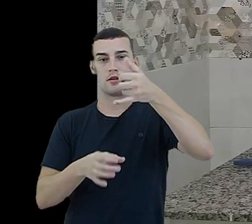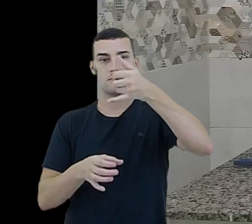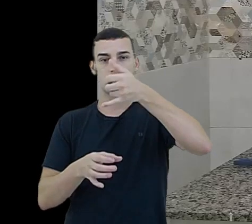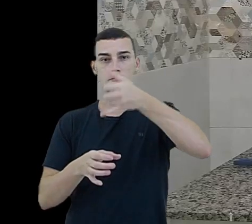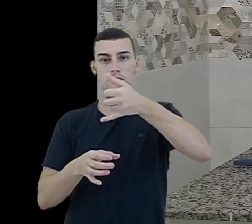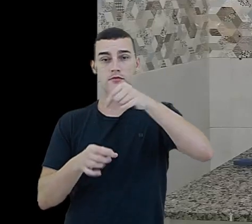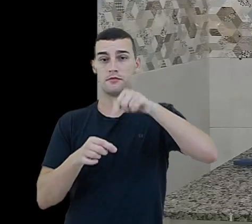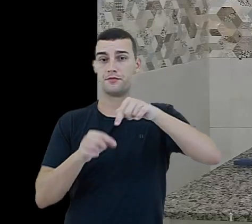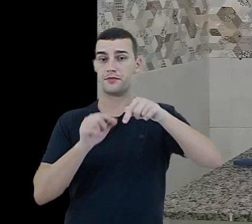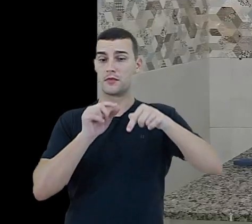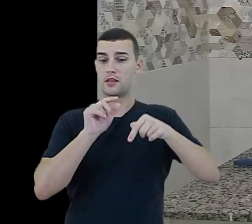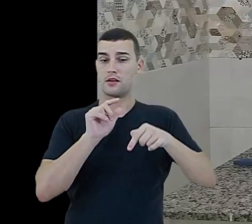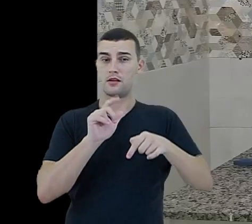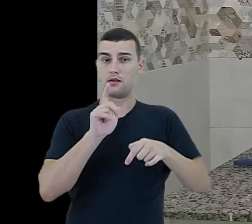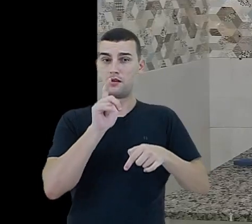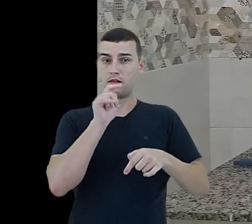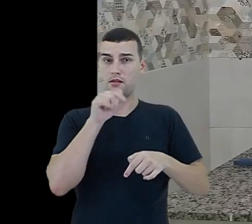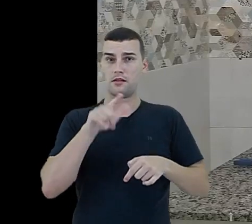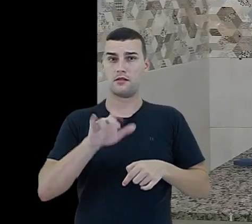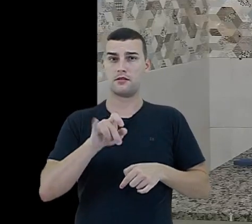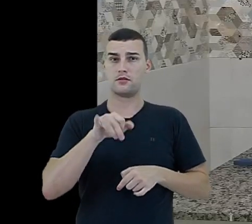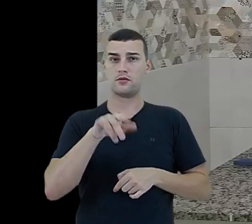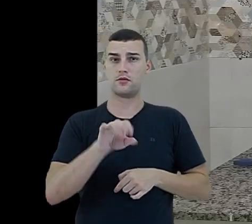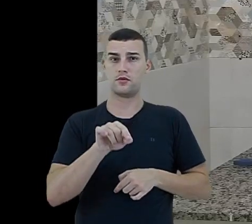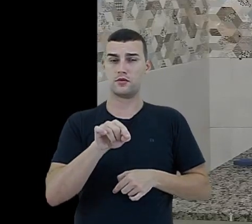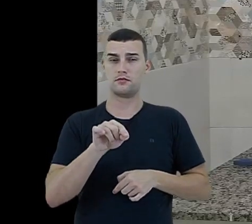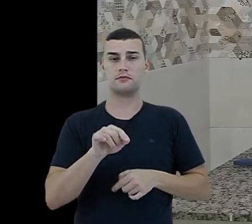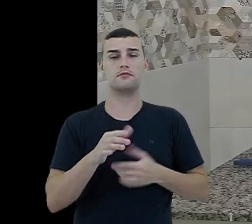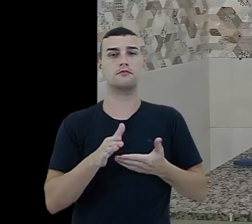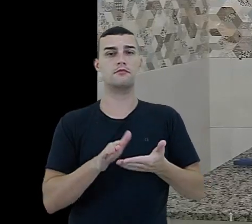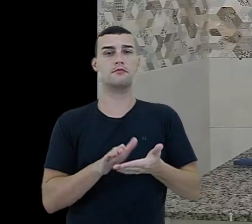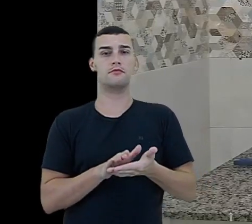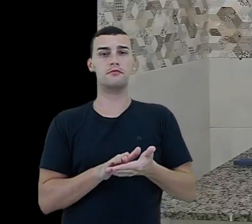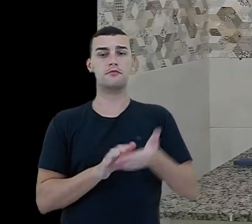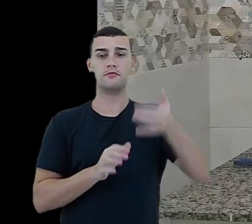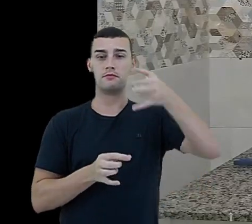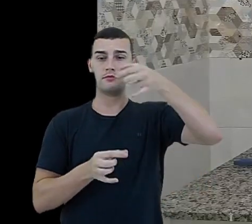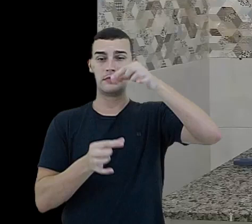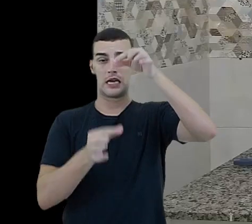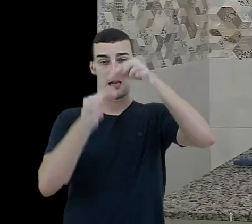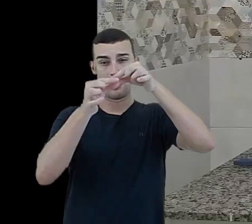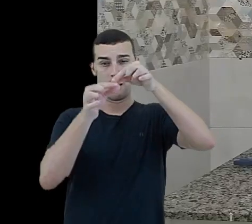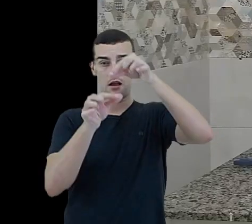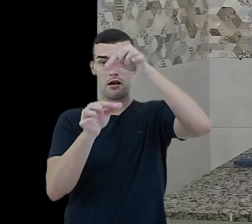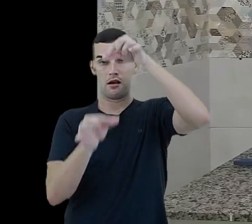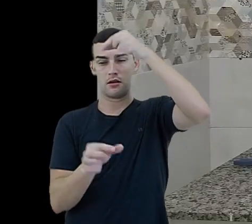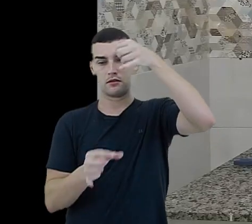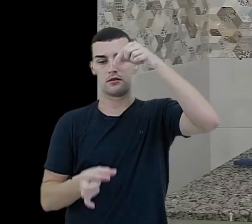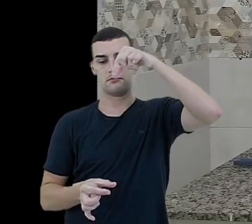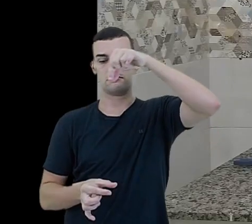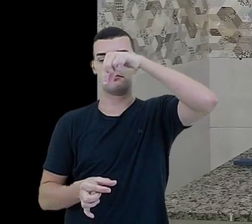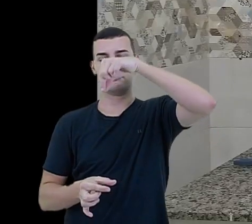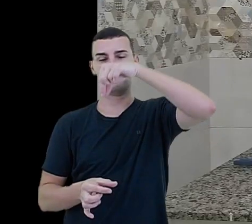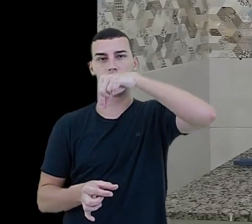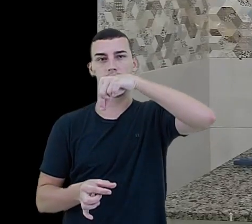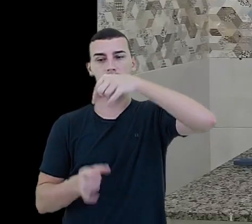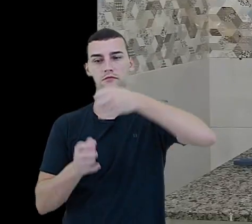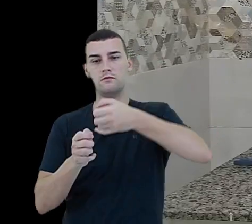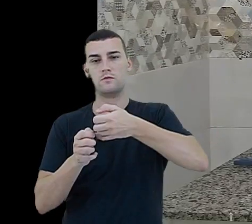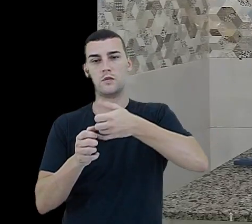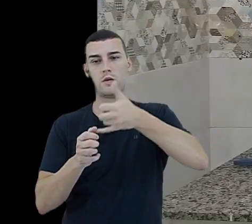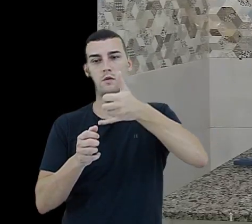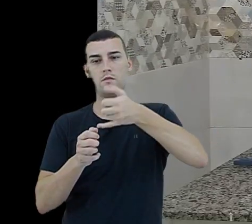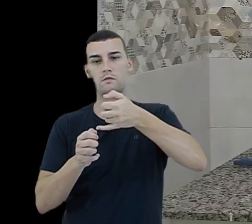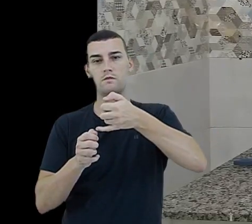andar, enfio a ponteira na solução, de preferência reta na vertical e